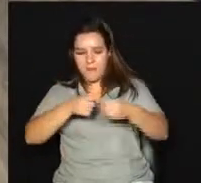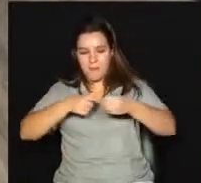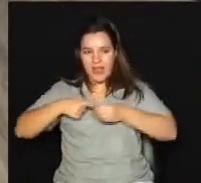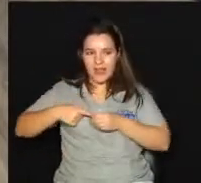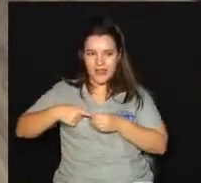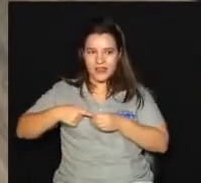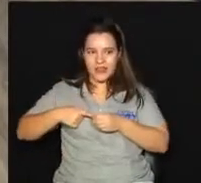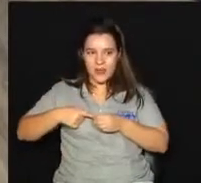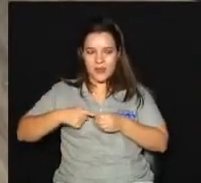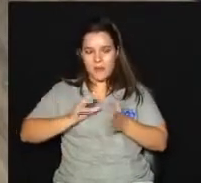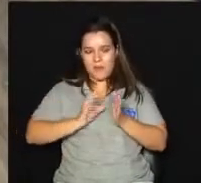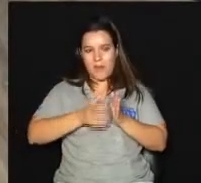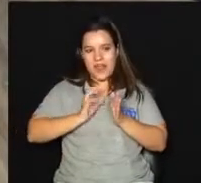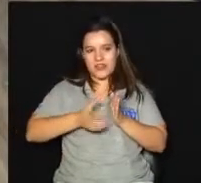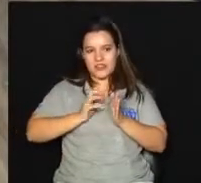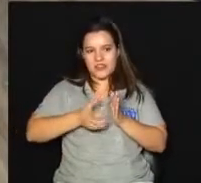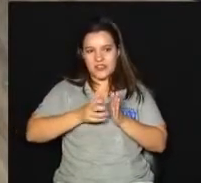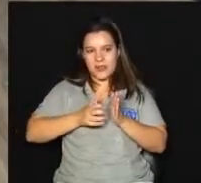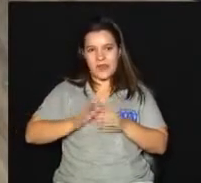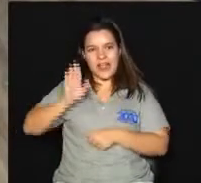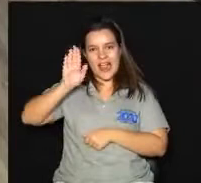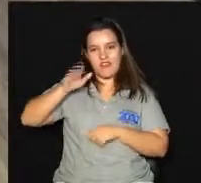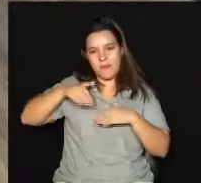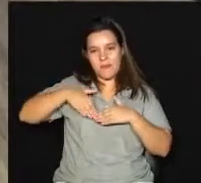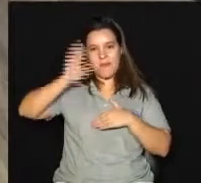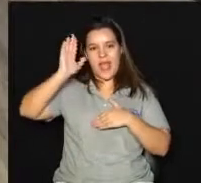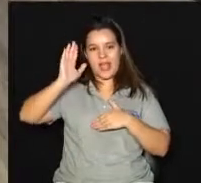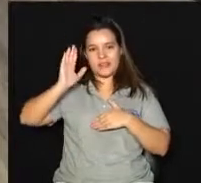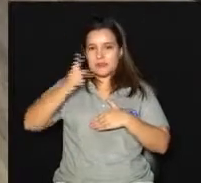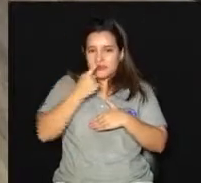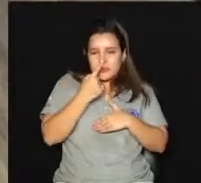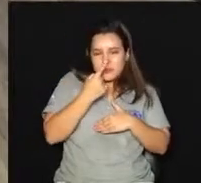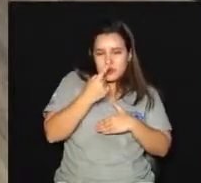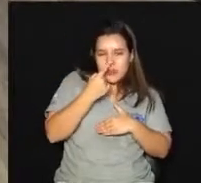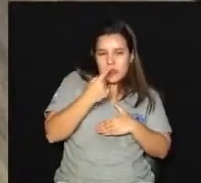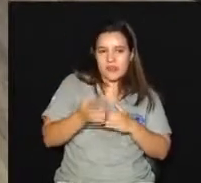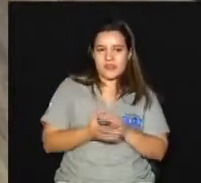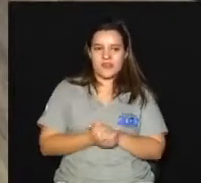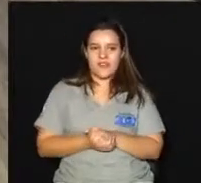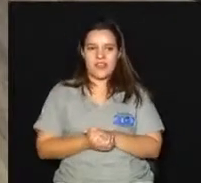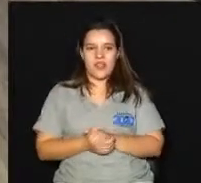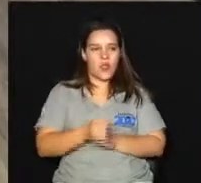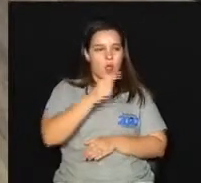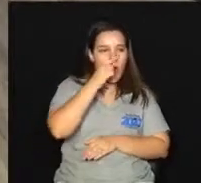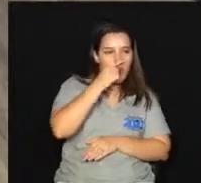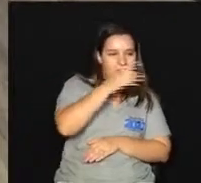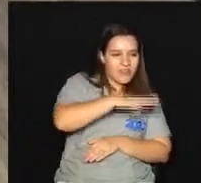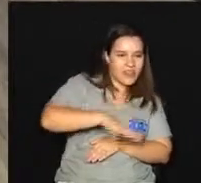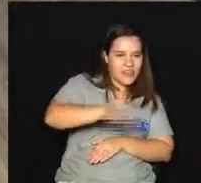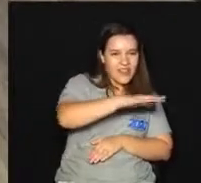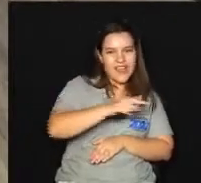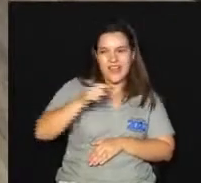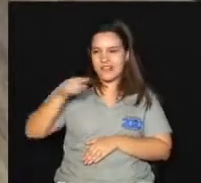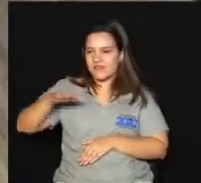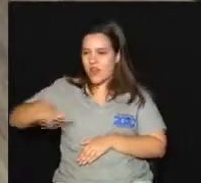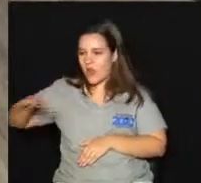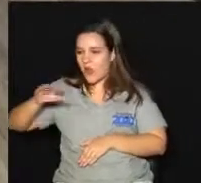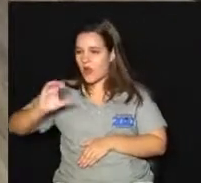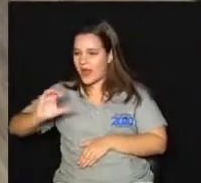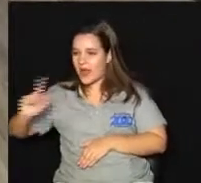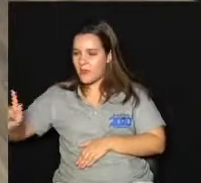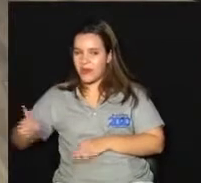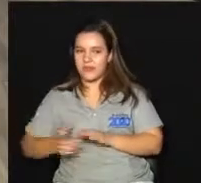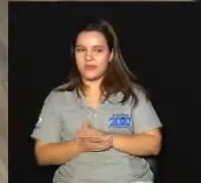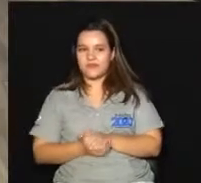um determinado partido ou candidato leva a melhor. Distrito do Ouro Verde, distrito do Campo Grande. O que o senhor